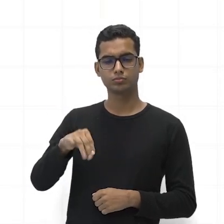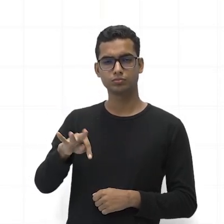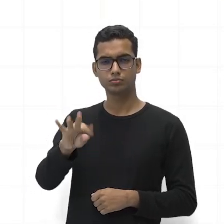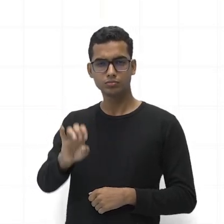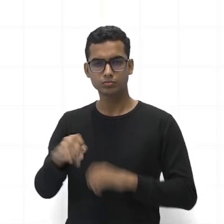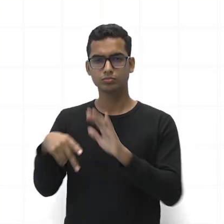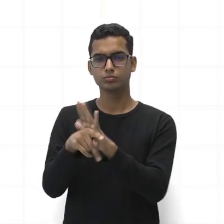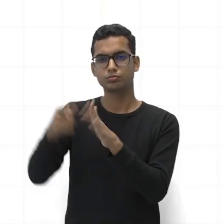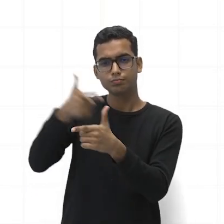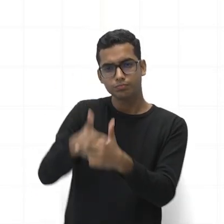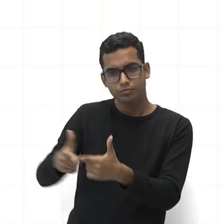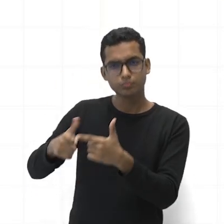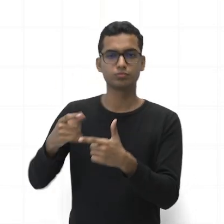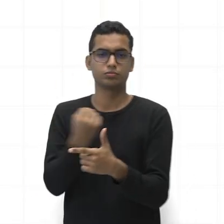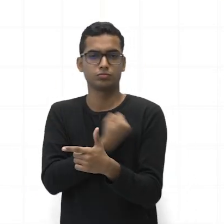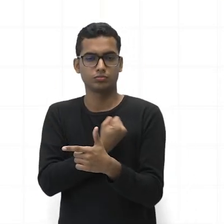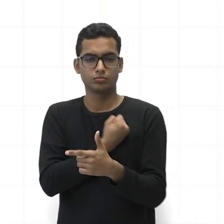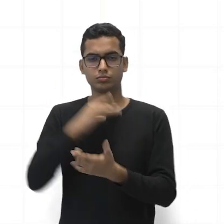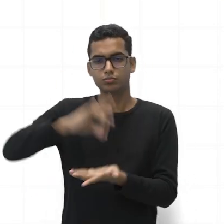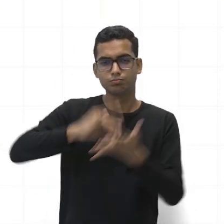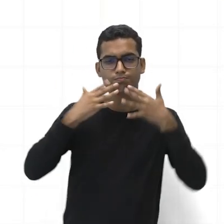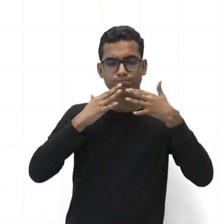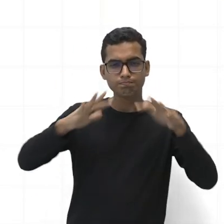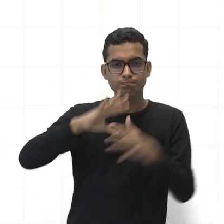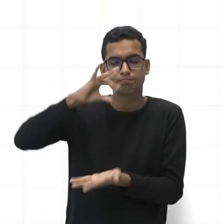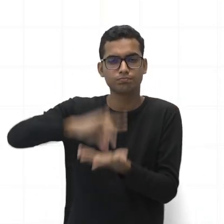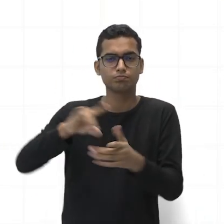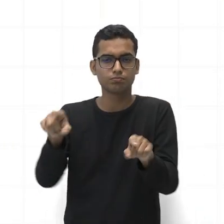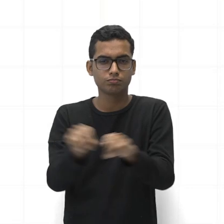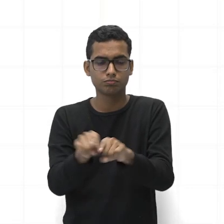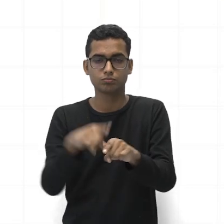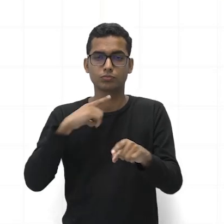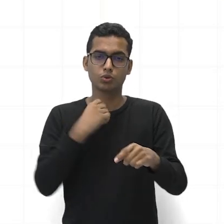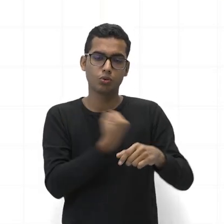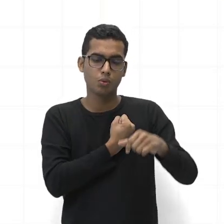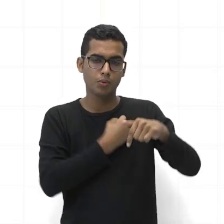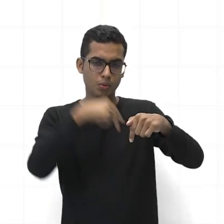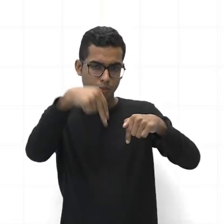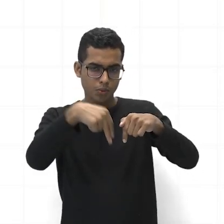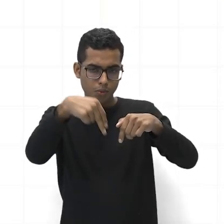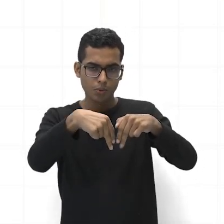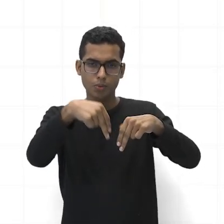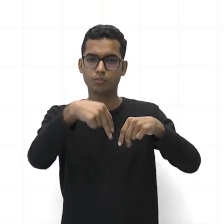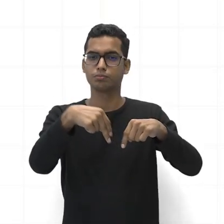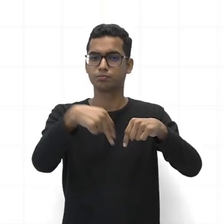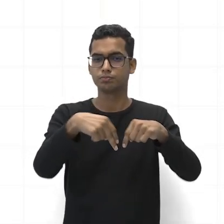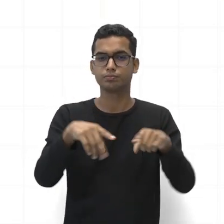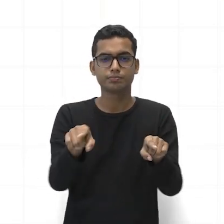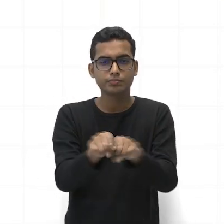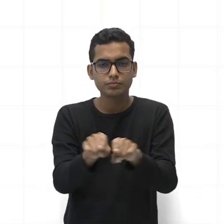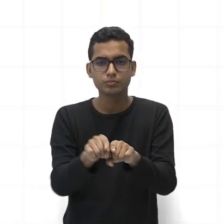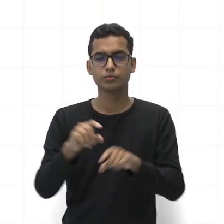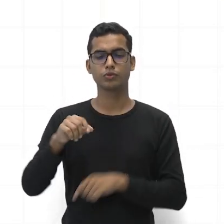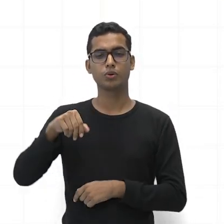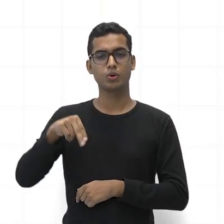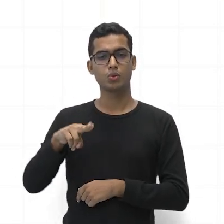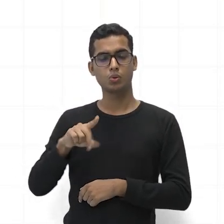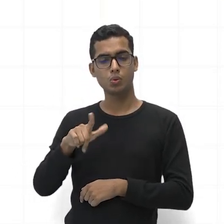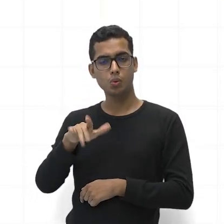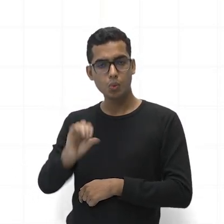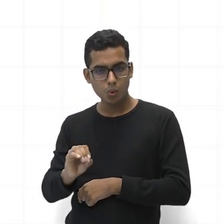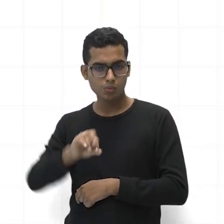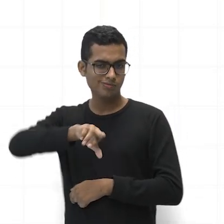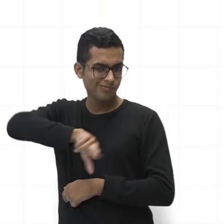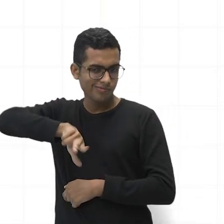é igual ao produto dessa fração pelo inverso do número natural. Bom,